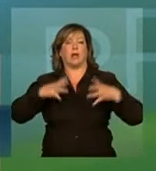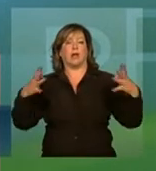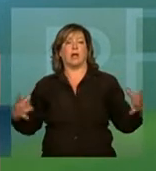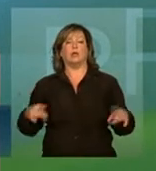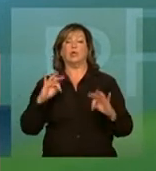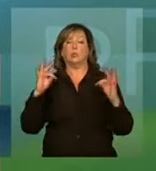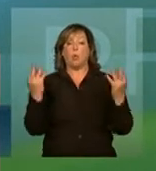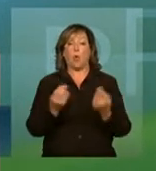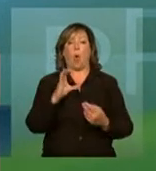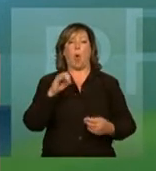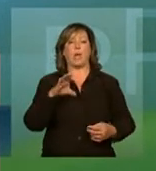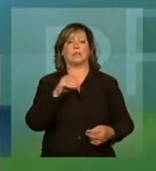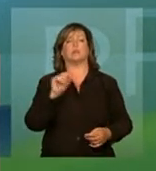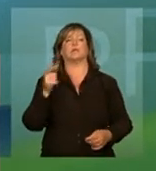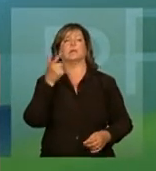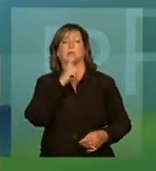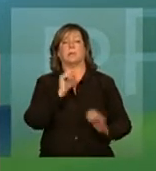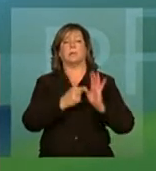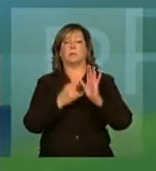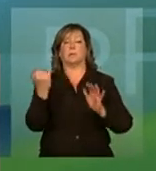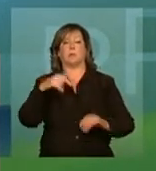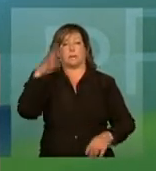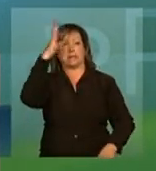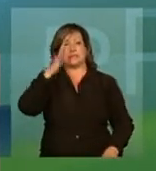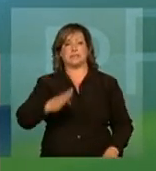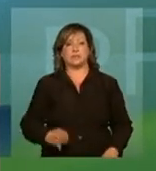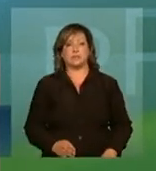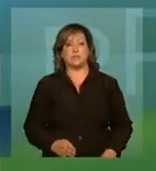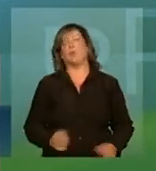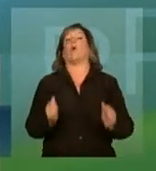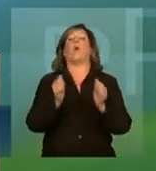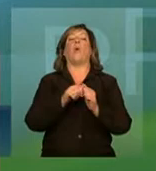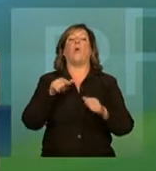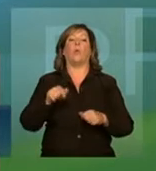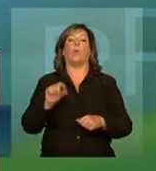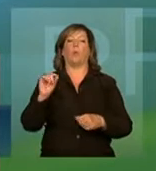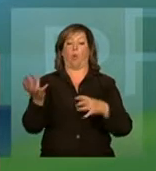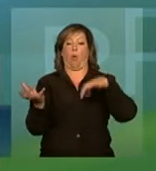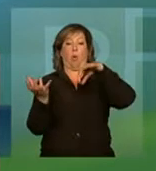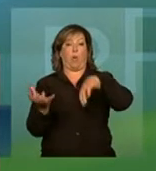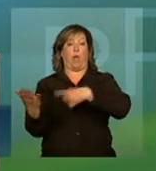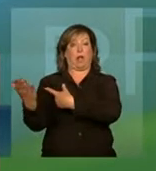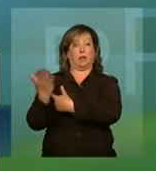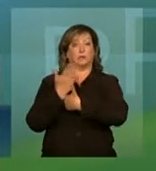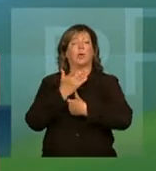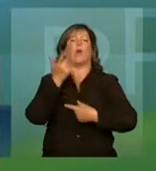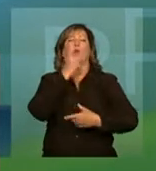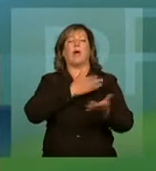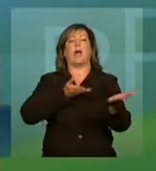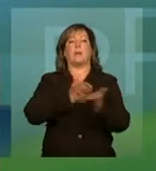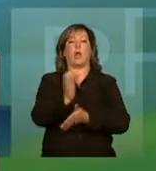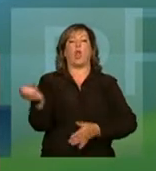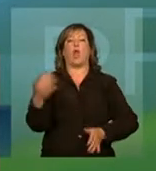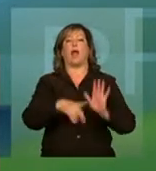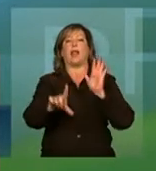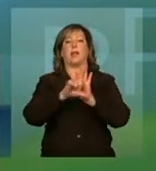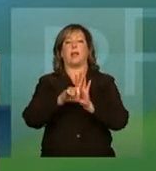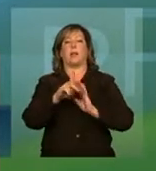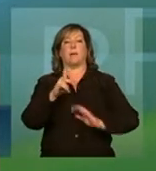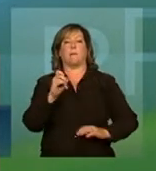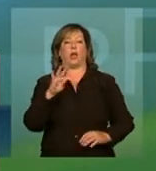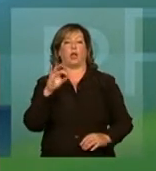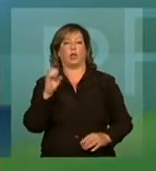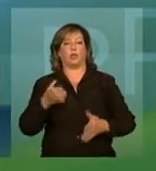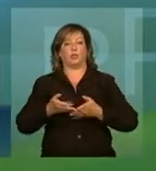com expressiva contribuição para o Estado brasileiro. Com o apoio do Congresso, aprovamos a nova Lei de Portos, fazendo